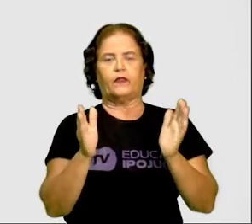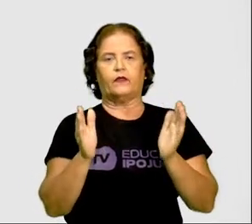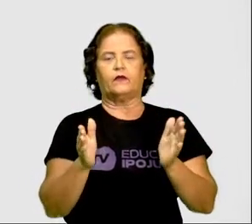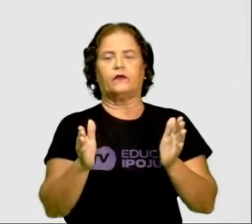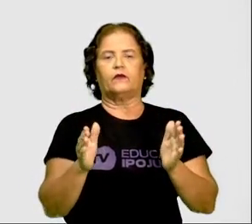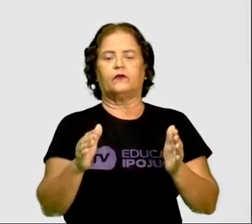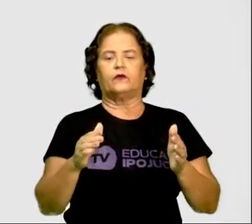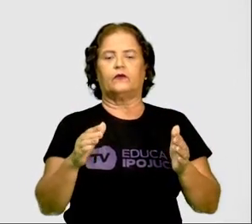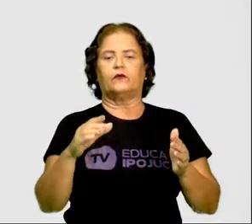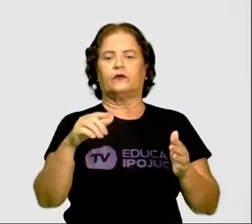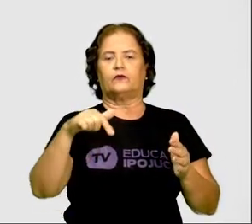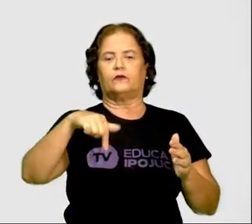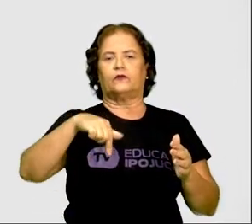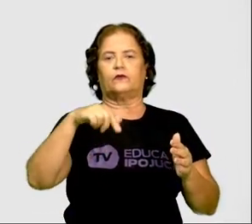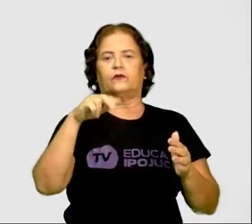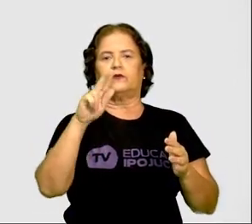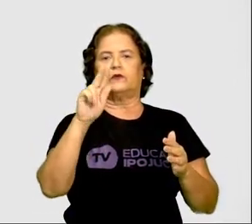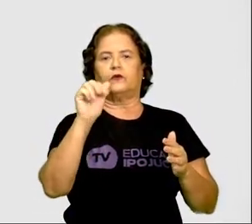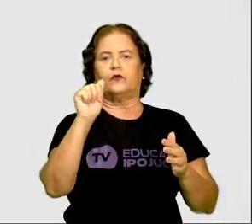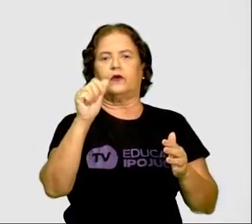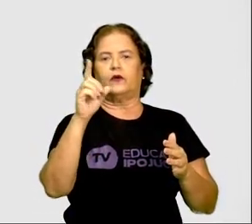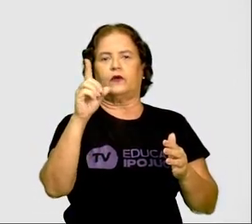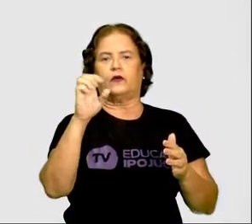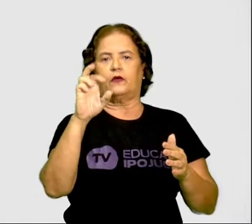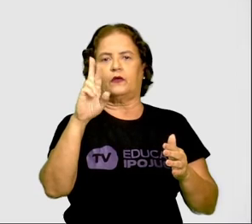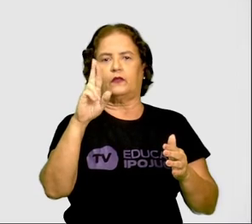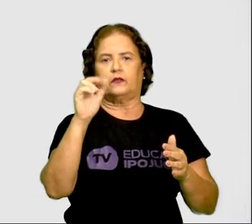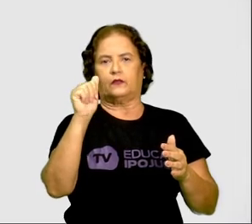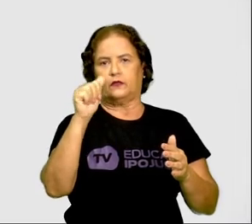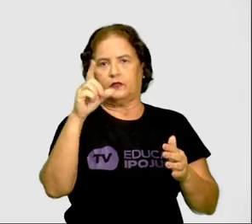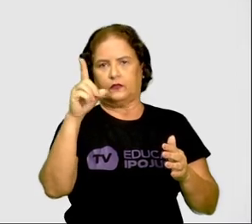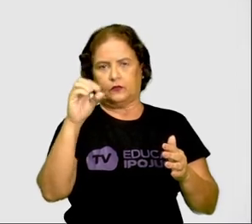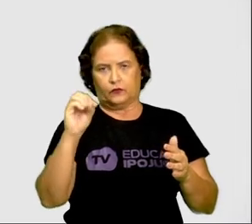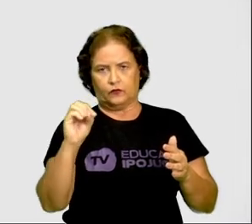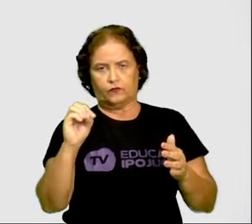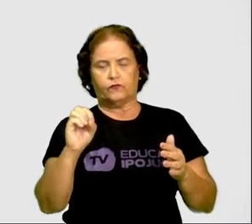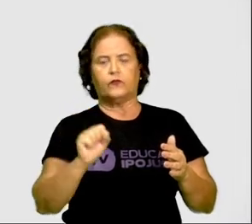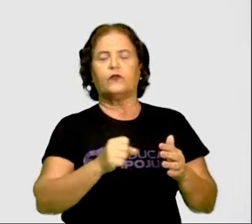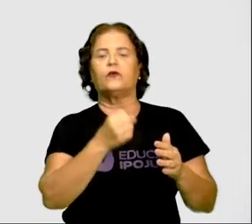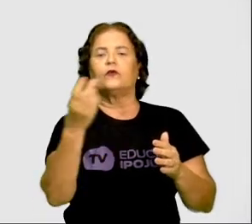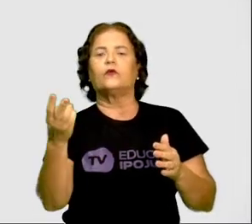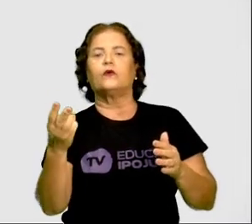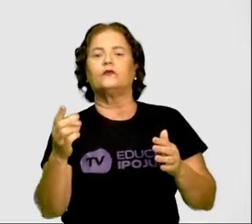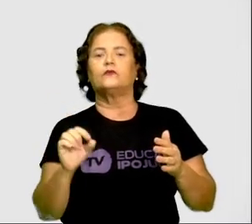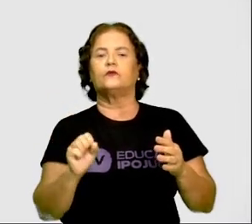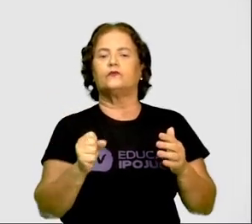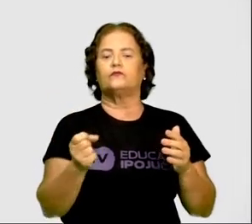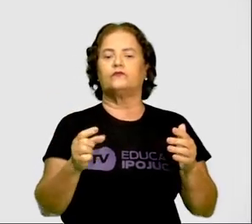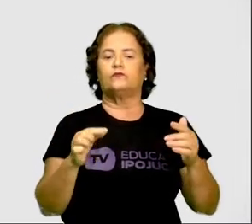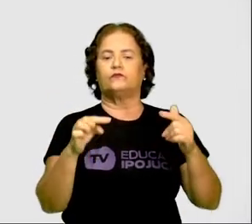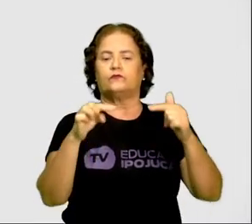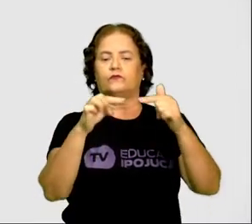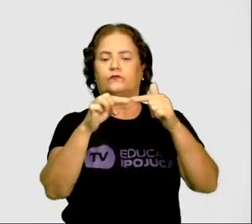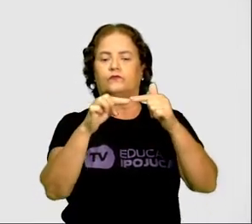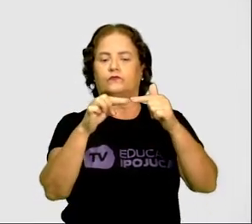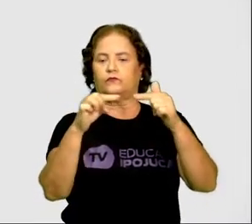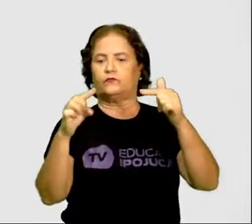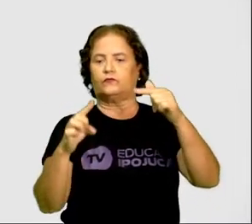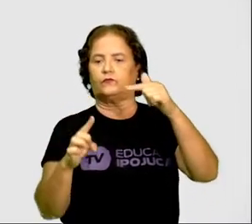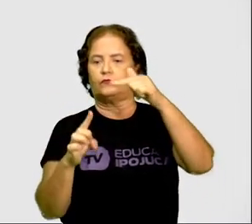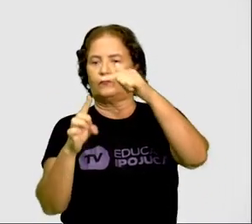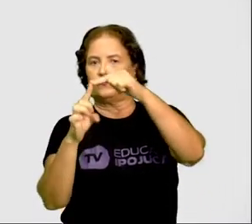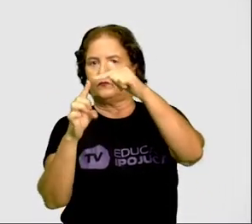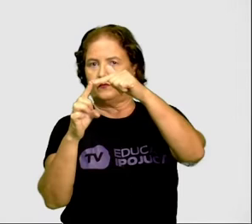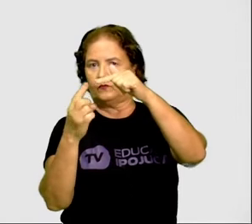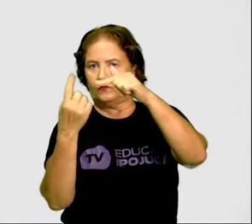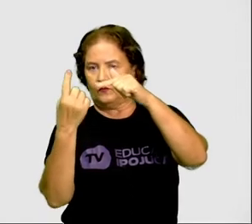nosso quadrado. Quantas vértices tem esse quadrado? Mais uma vez, quantos cantinhos aí tem o quadrado?